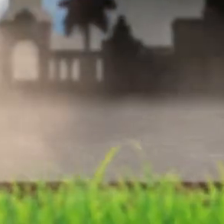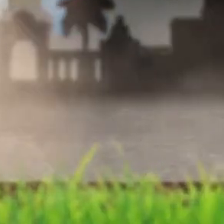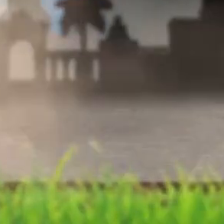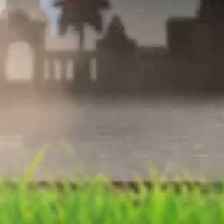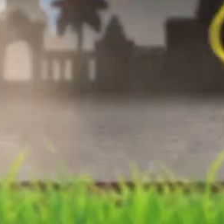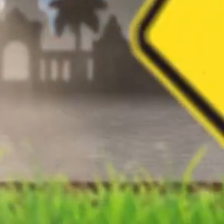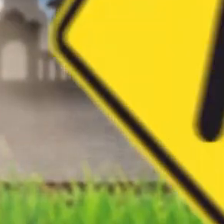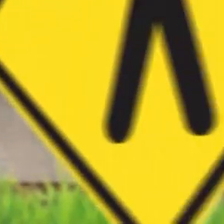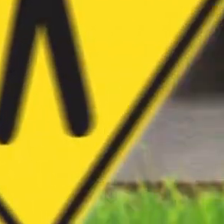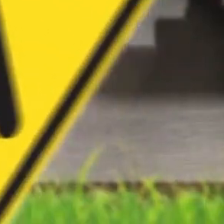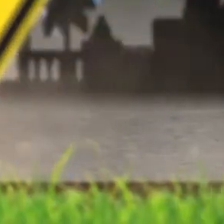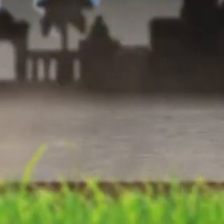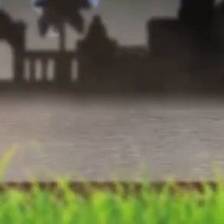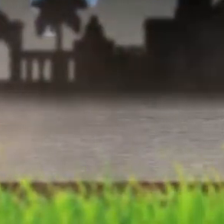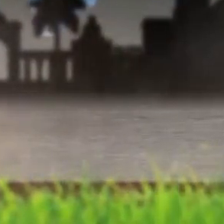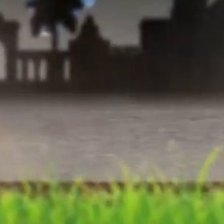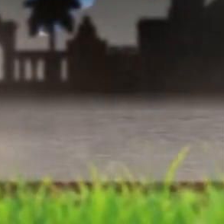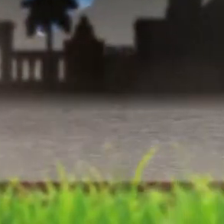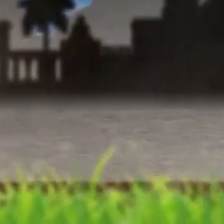Música